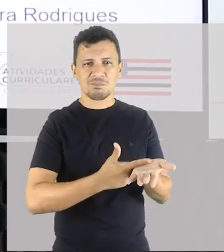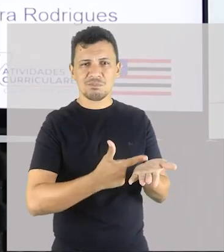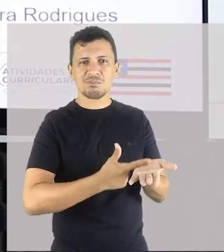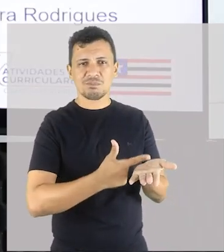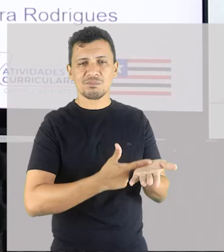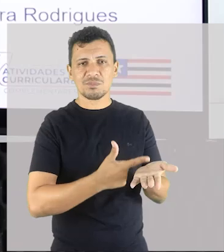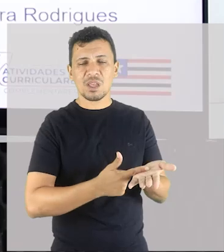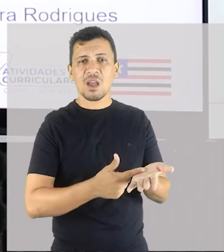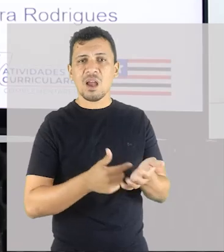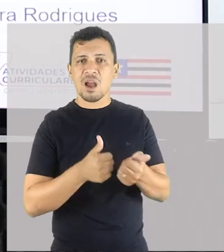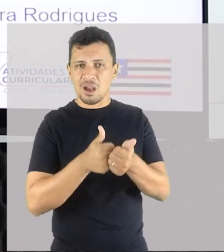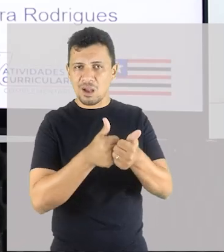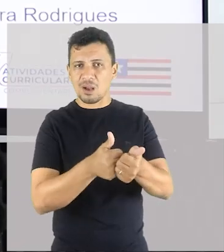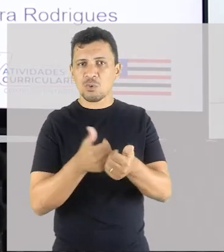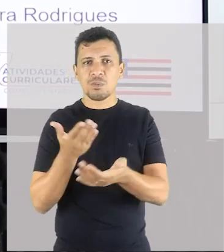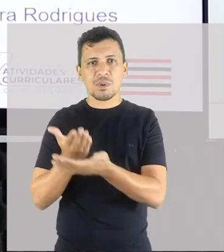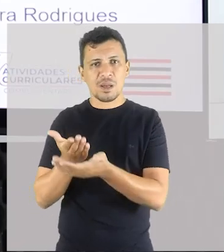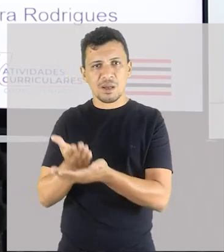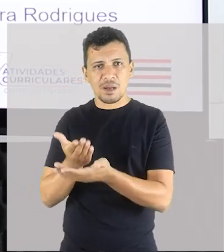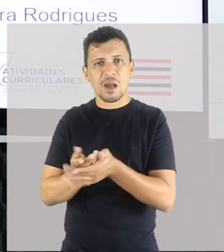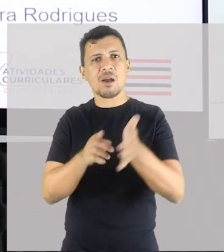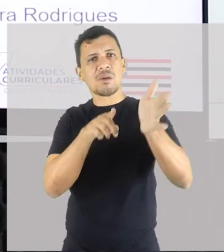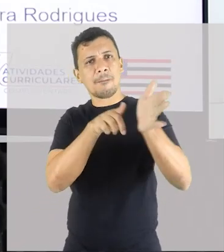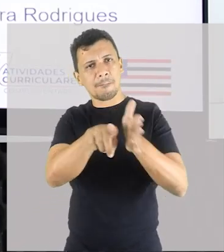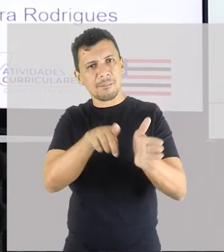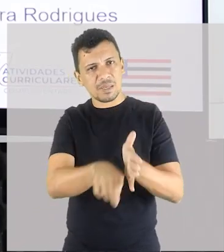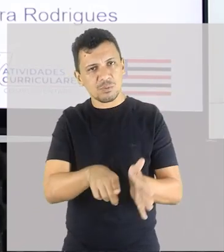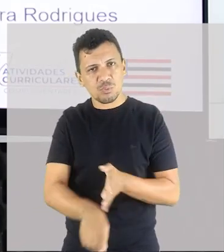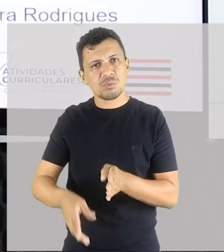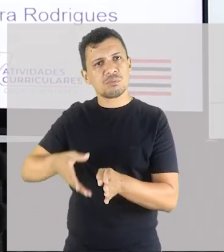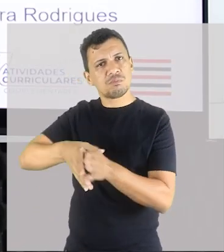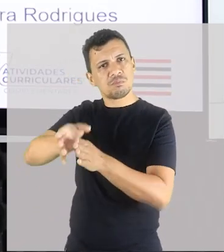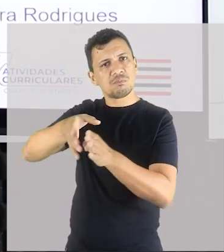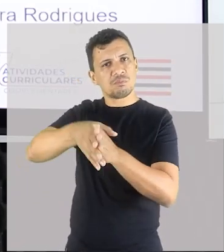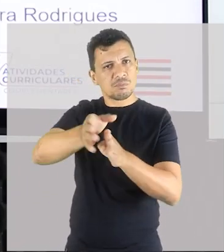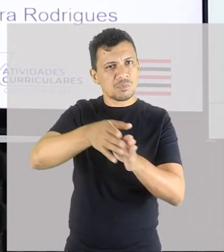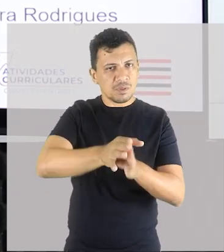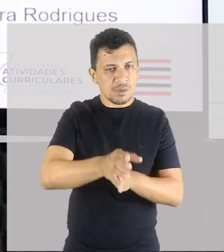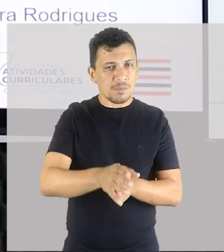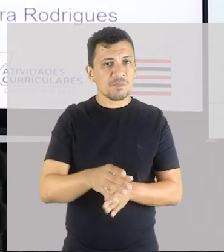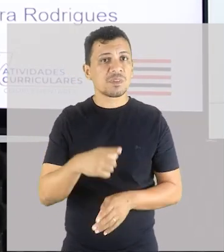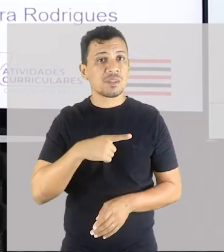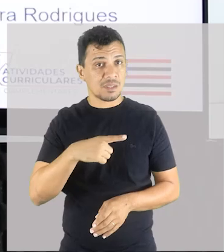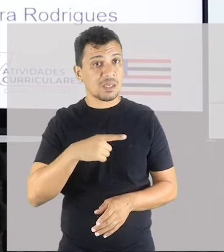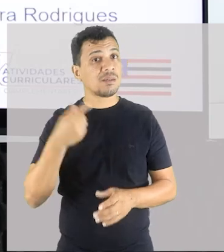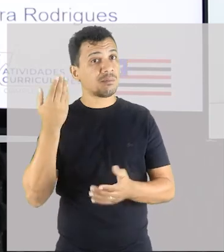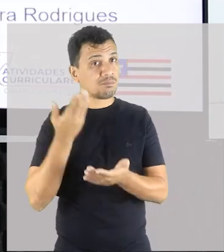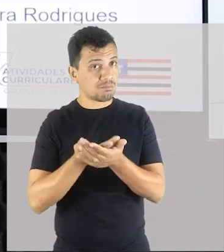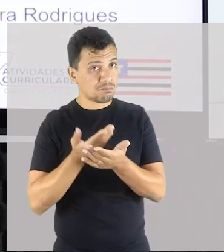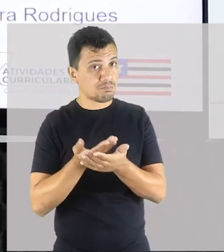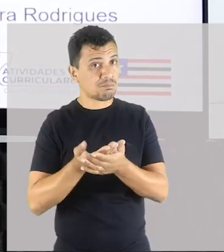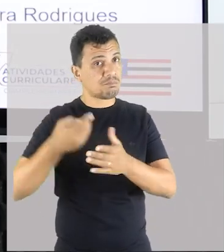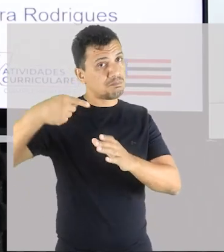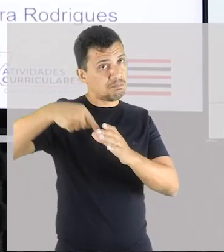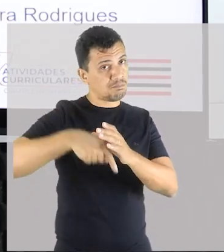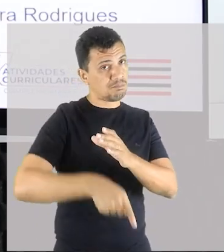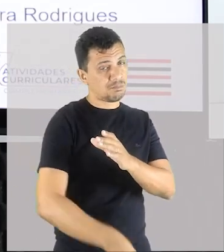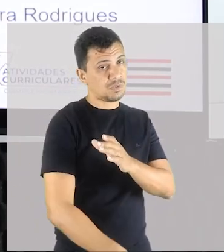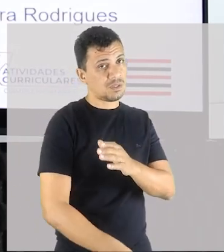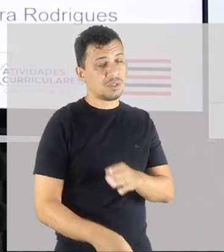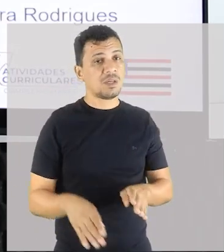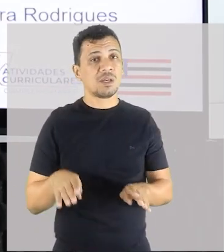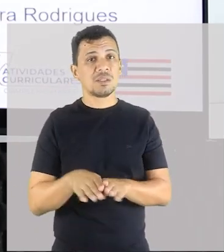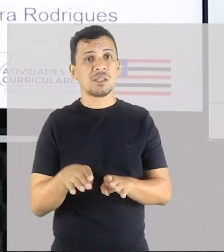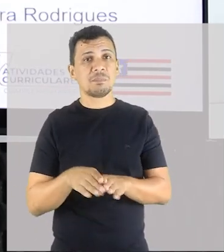que vão acompanhar essa aula, com outras questões e outras orientações, você deve se aprofundar. Você deve também ir lá